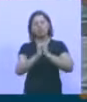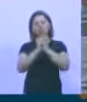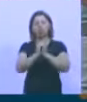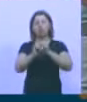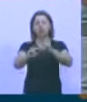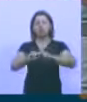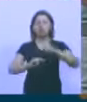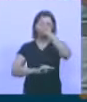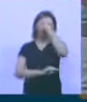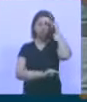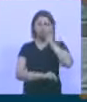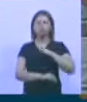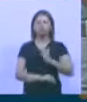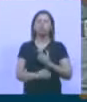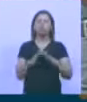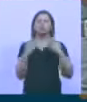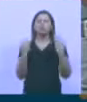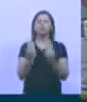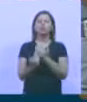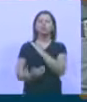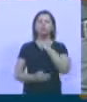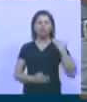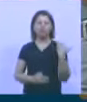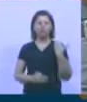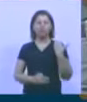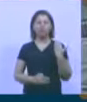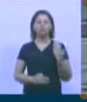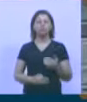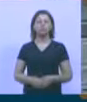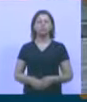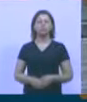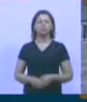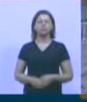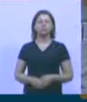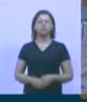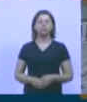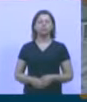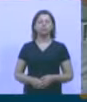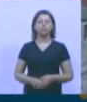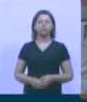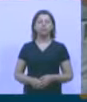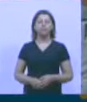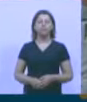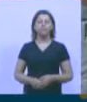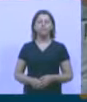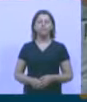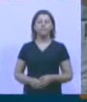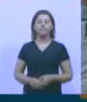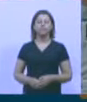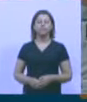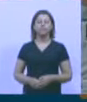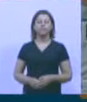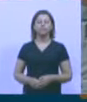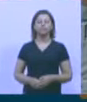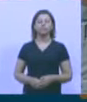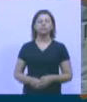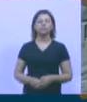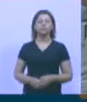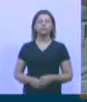membros das nossas famílias, pelos falecidos, aqueles que já morreram. The second source of my problems could